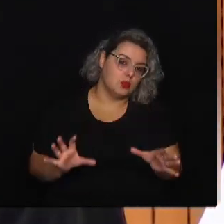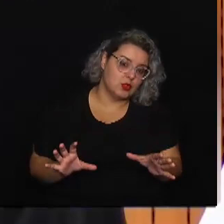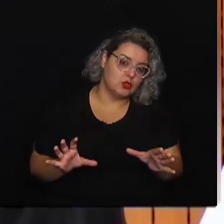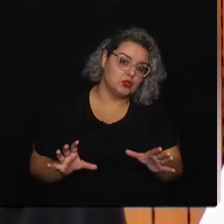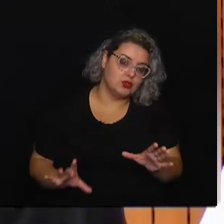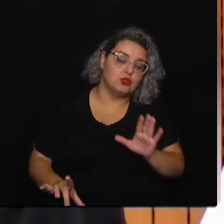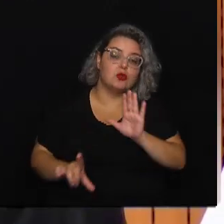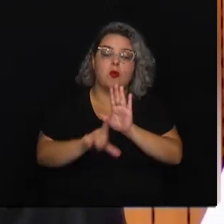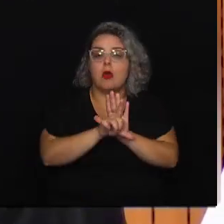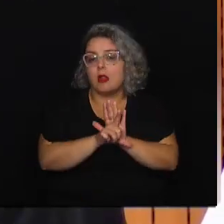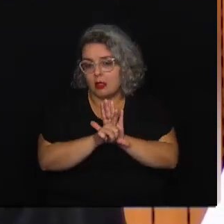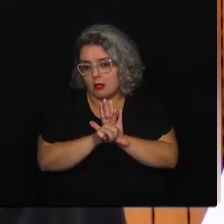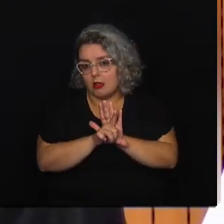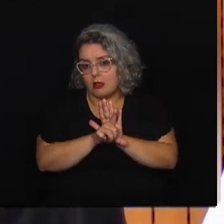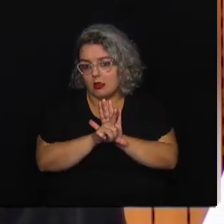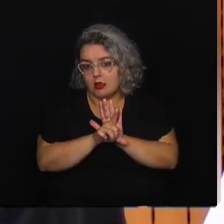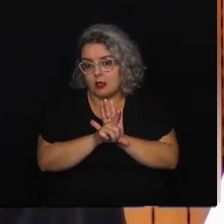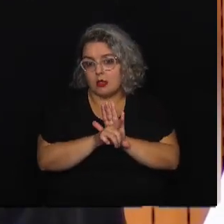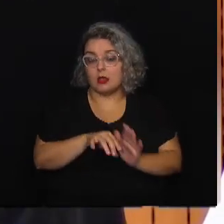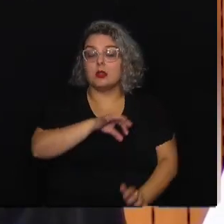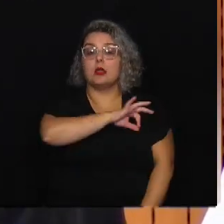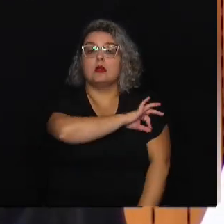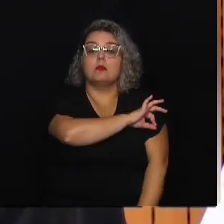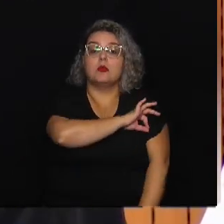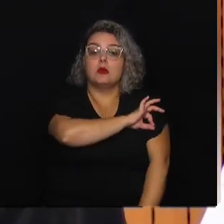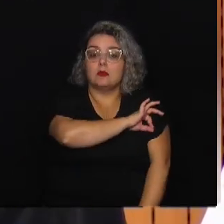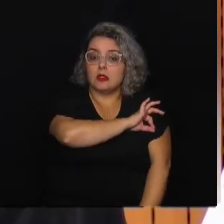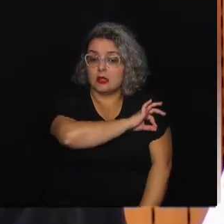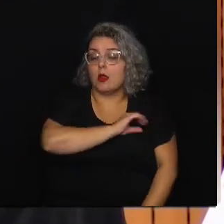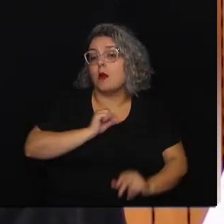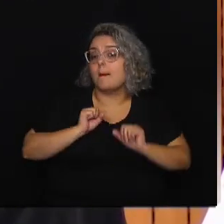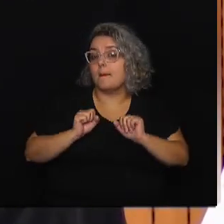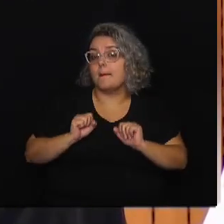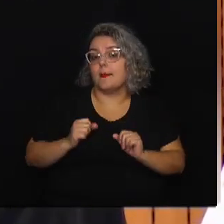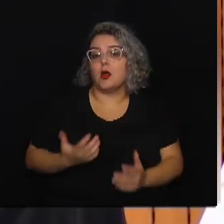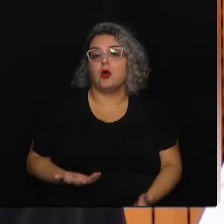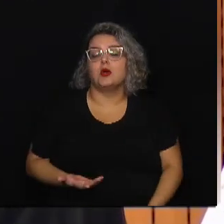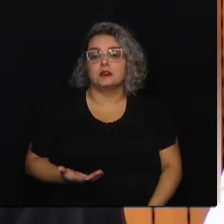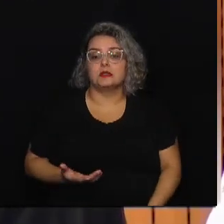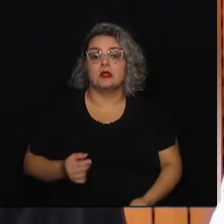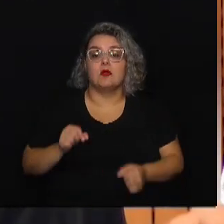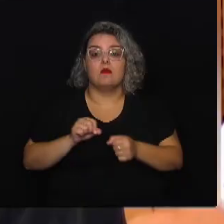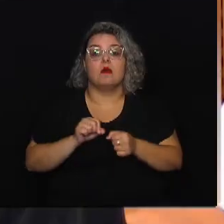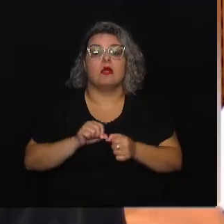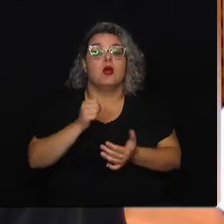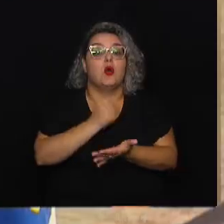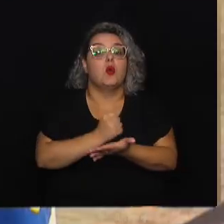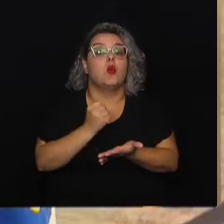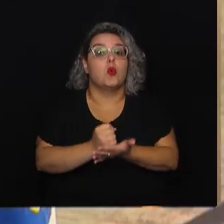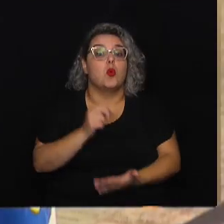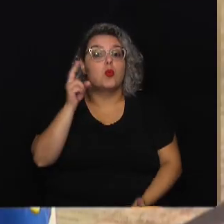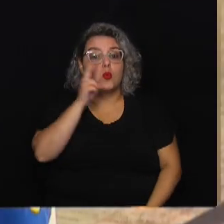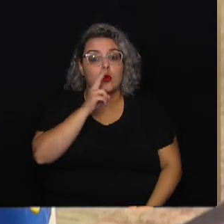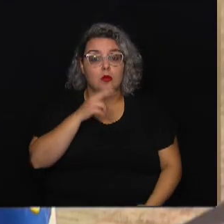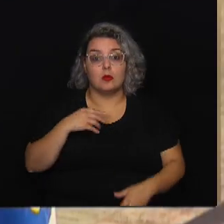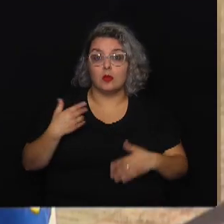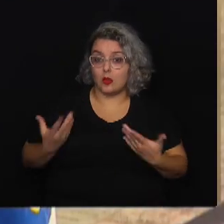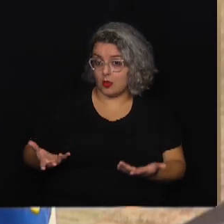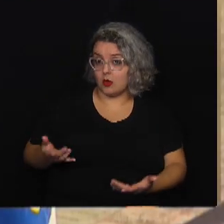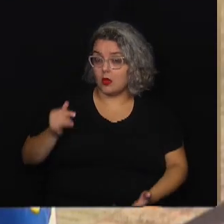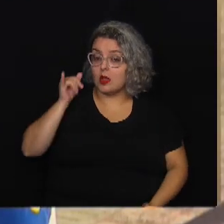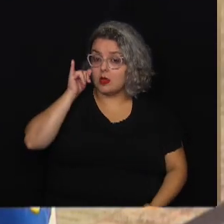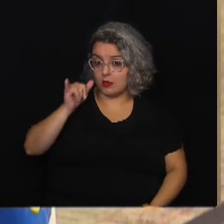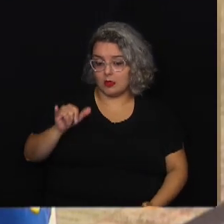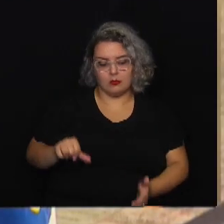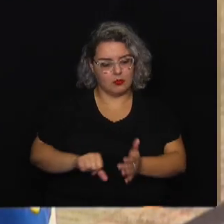lei, que a prefeitura possa até fazer contratos emergenciais. A prevenção em